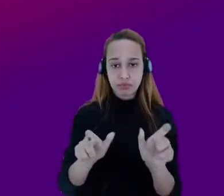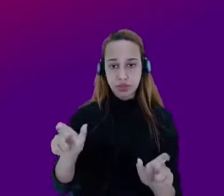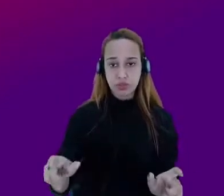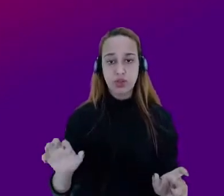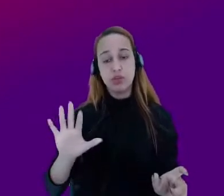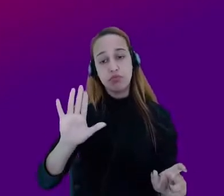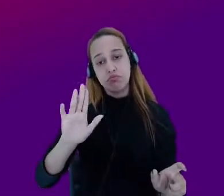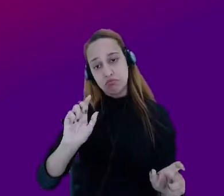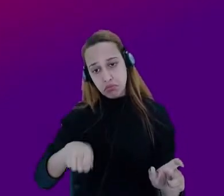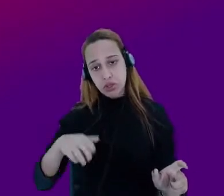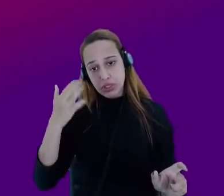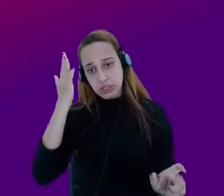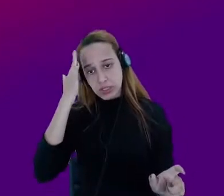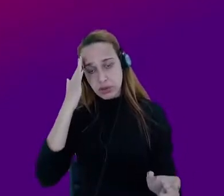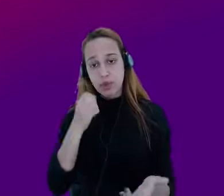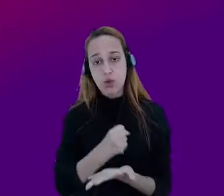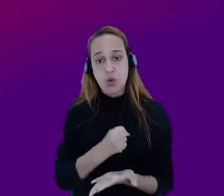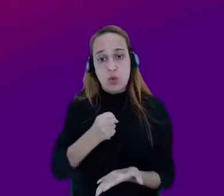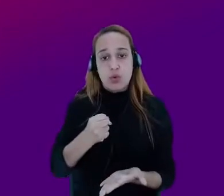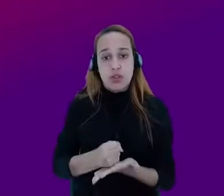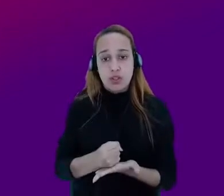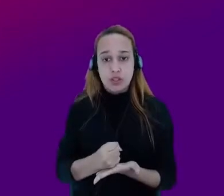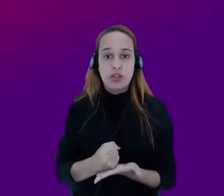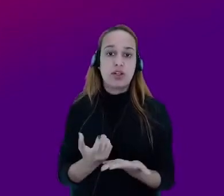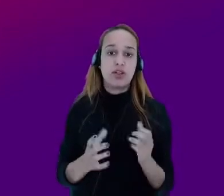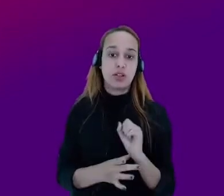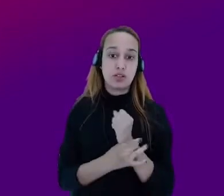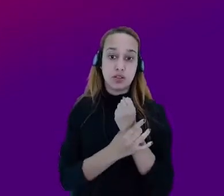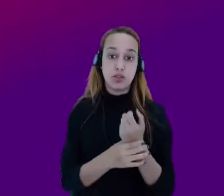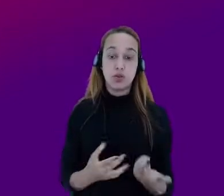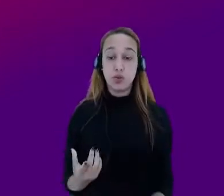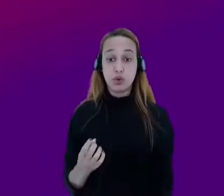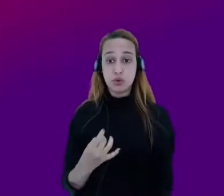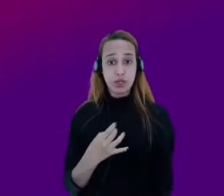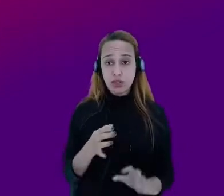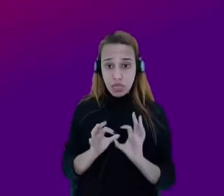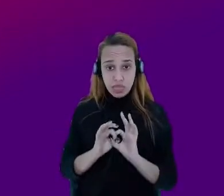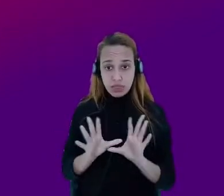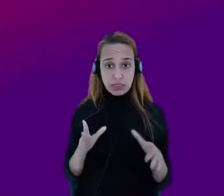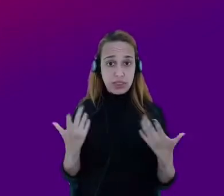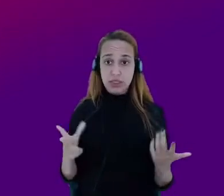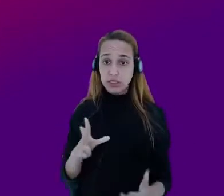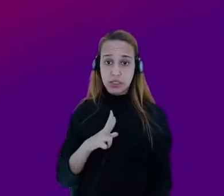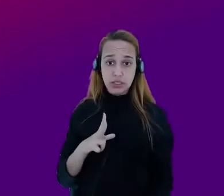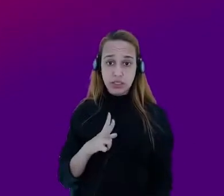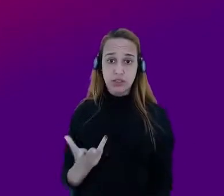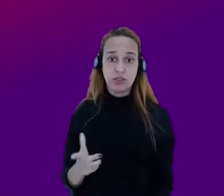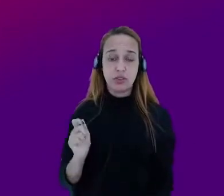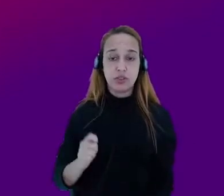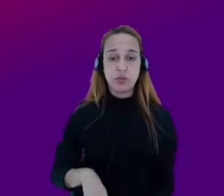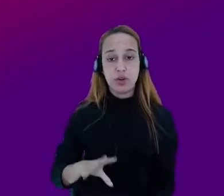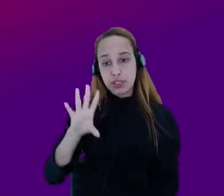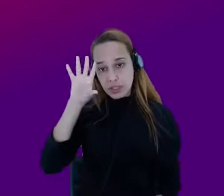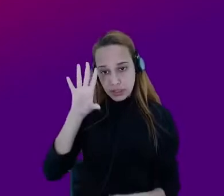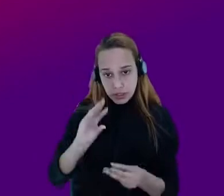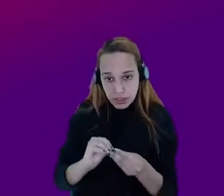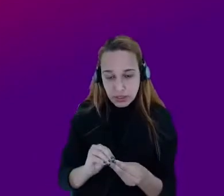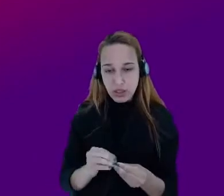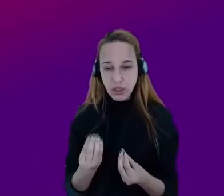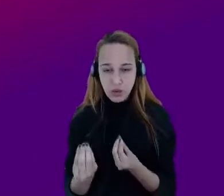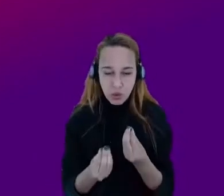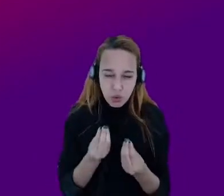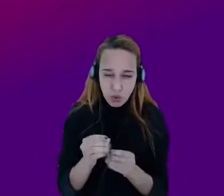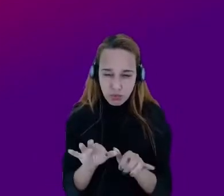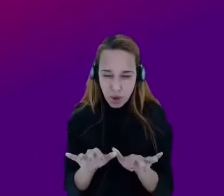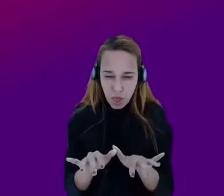seguros sozinhas, ou seja, para que elas possam entender as coberturas, para que elas possam saber como funciona. E